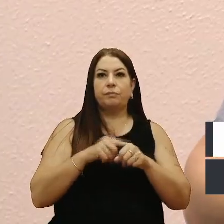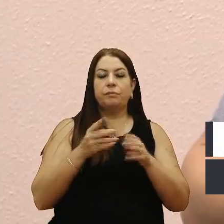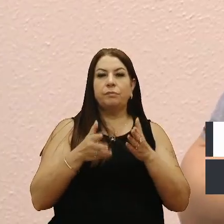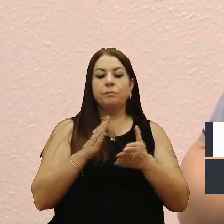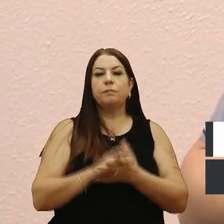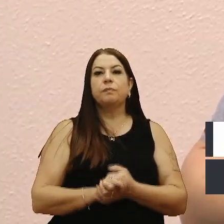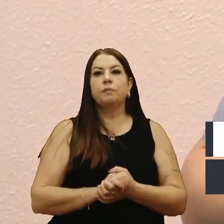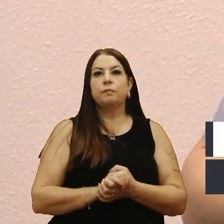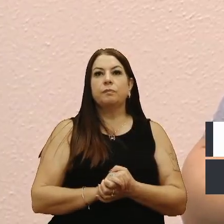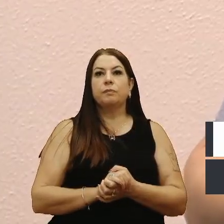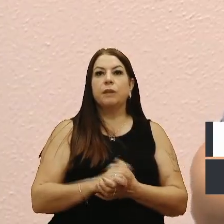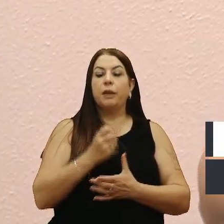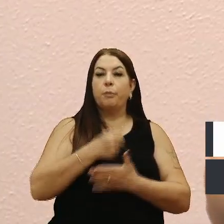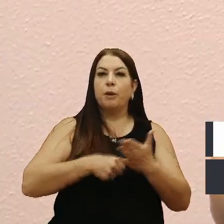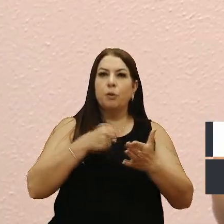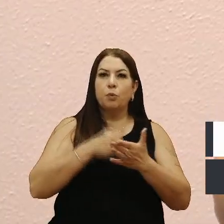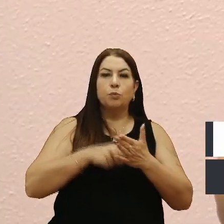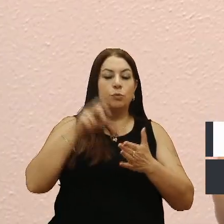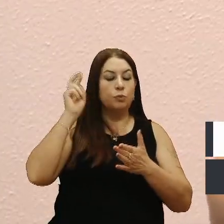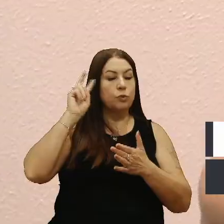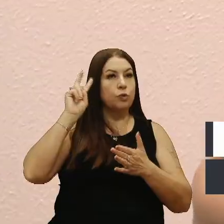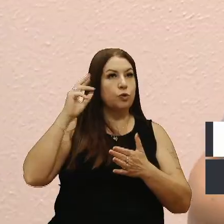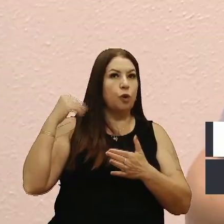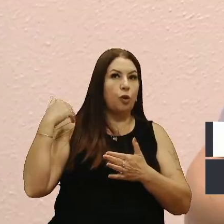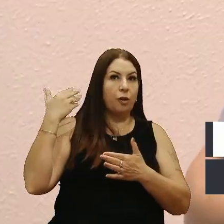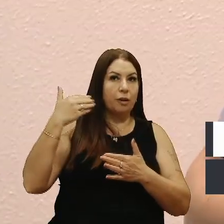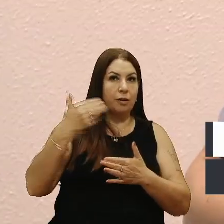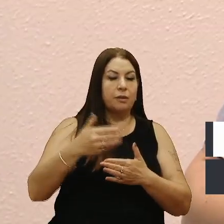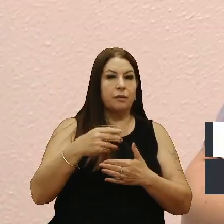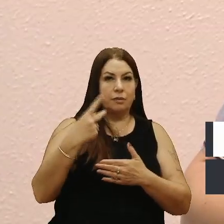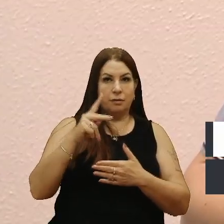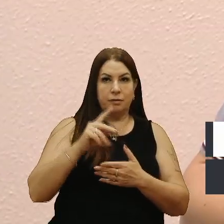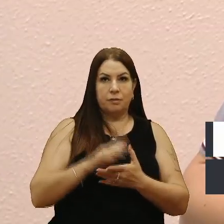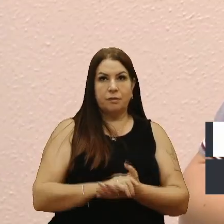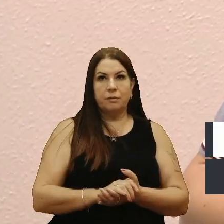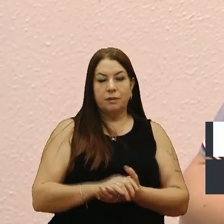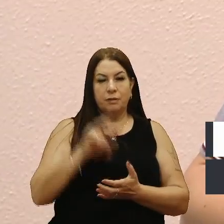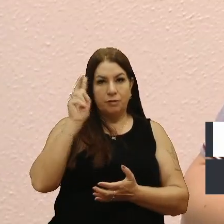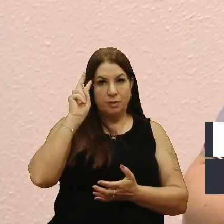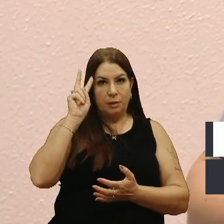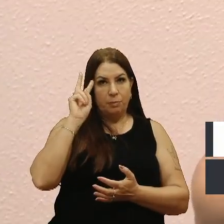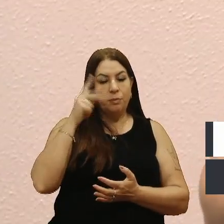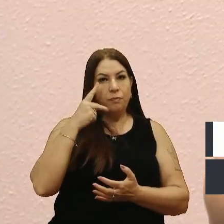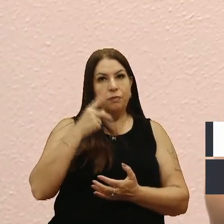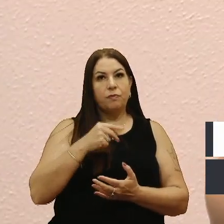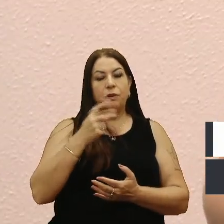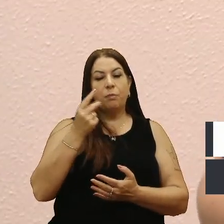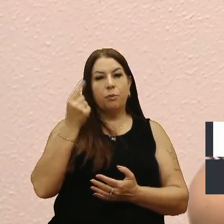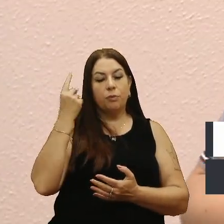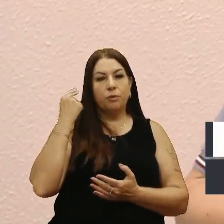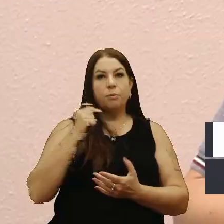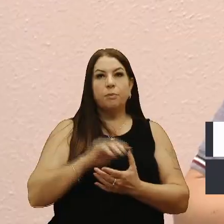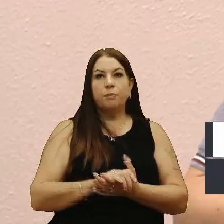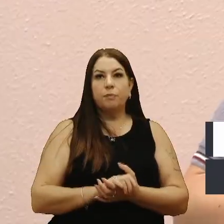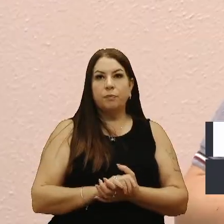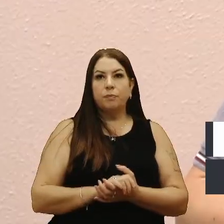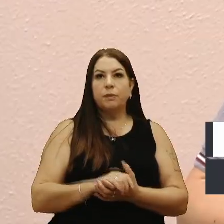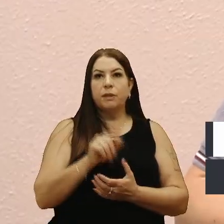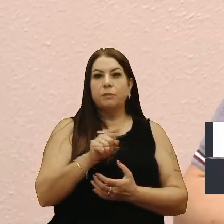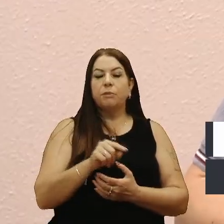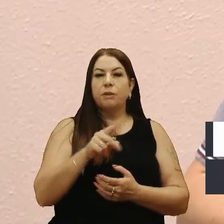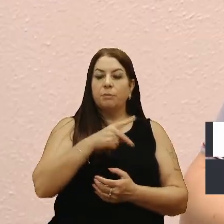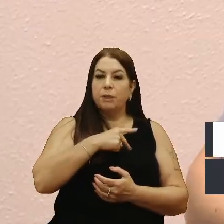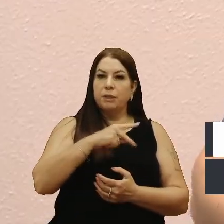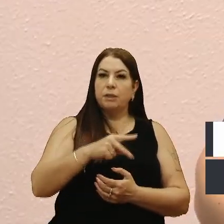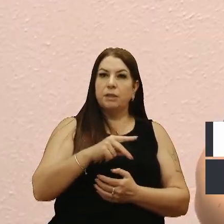dizer que é uma luta histórica de Vossa Senhoria. Eu me lembro do senhor falando isso há muito tempo, mesmo estando na presidência